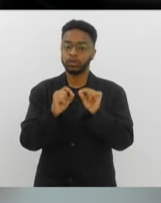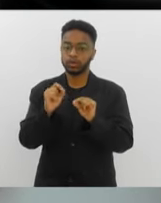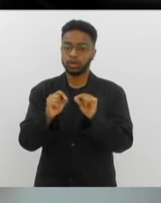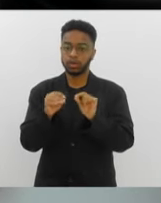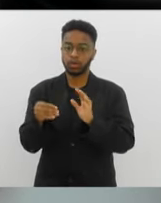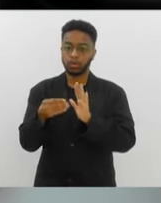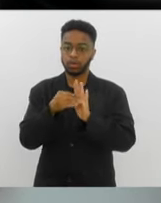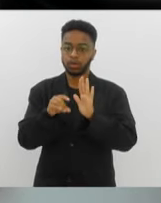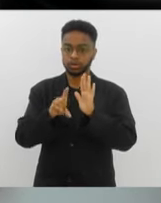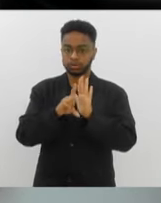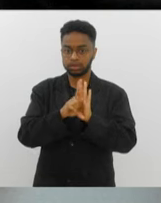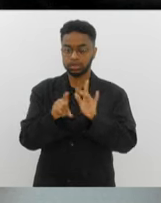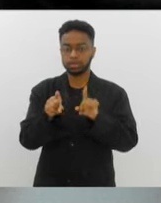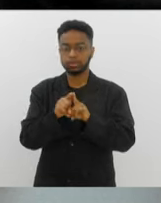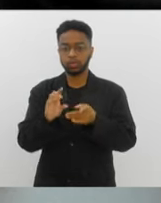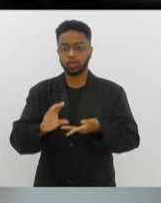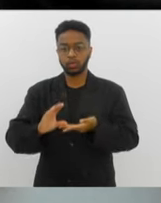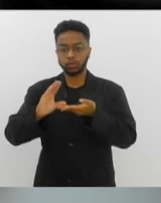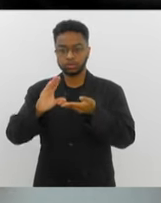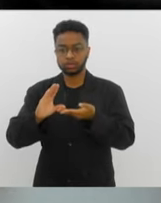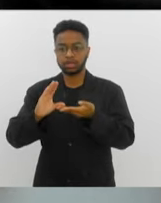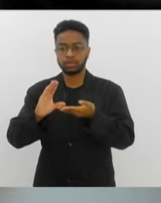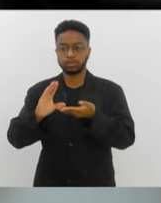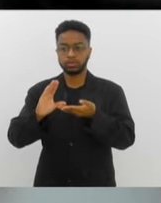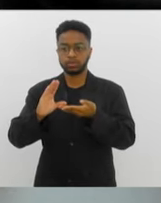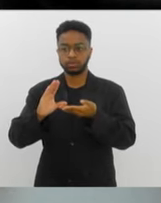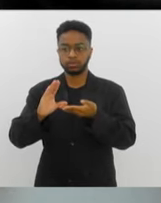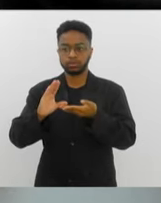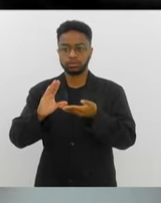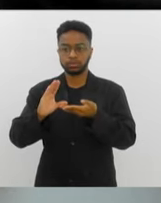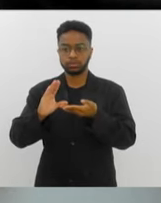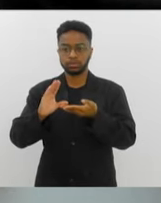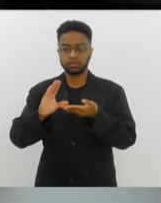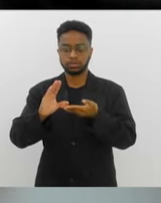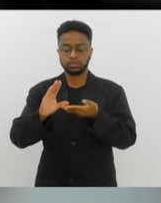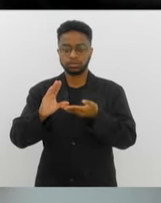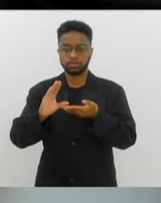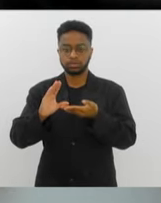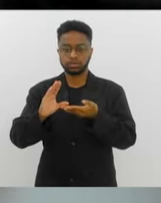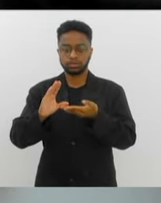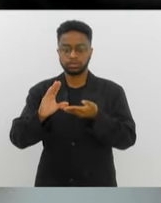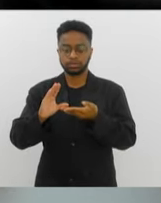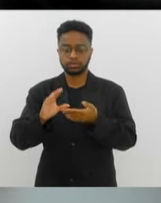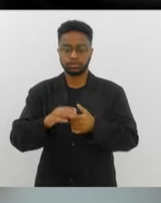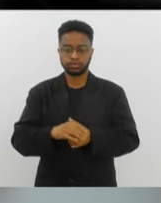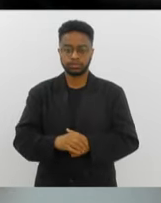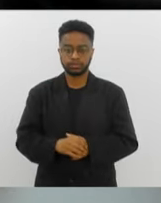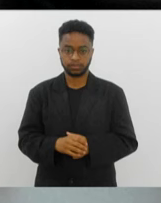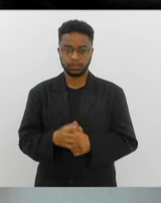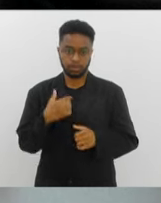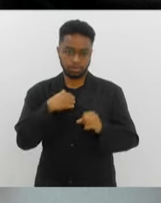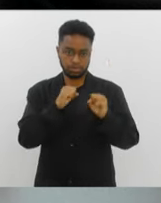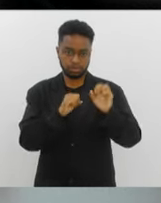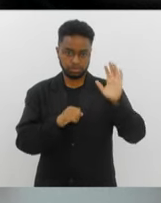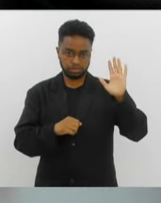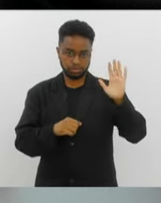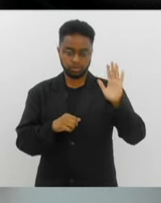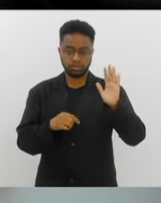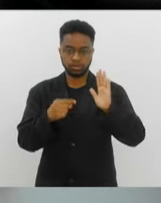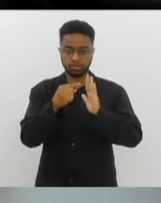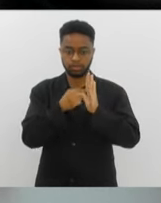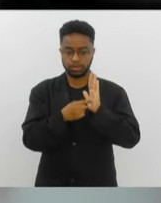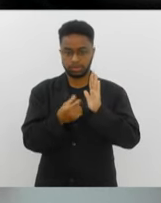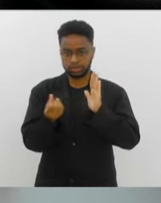coloca na lei e o Conselho é que vai transformar... Excelência, me dá uma parte? Deixa eu dar uma sugestão, o item 6 da pauta é um